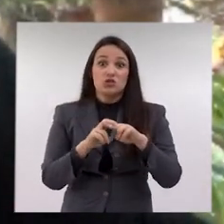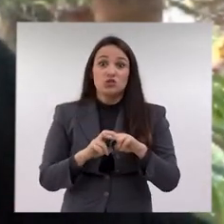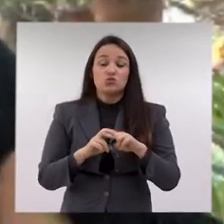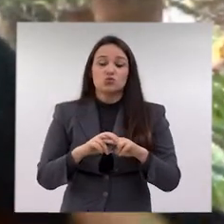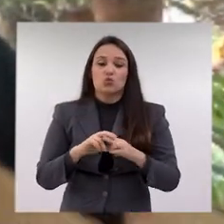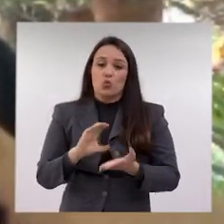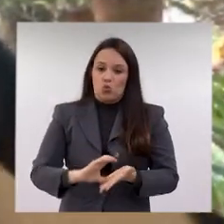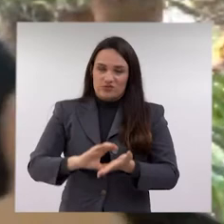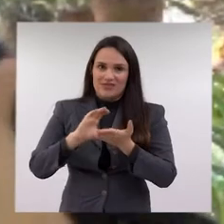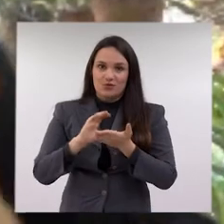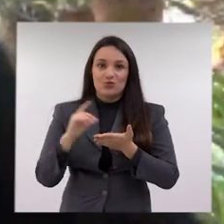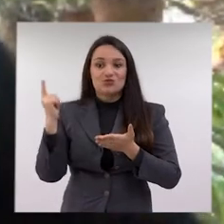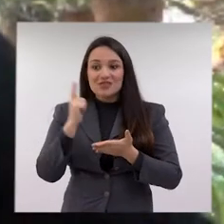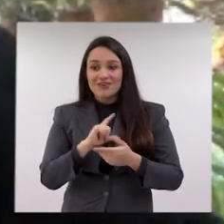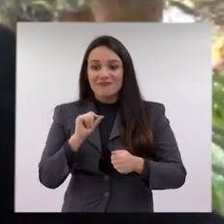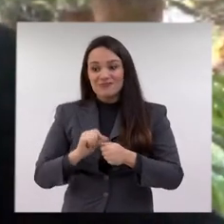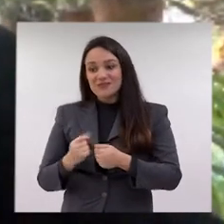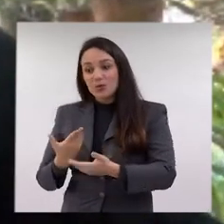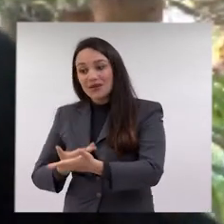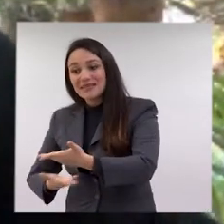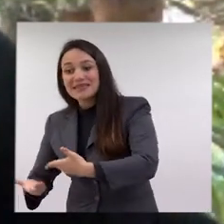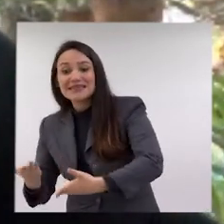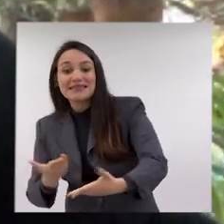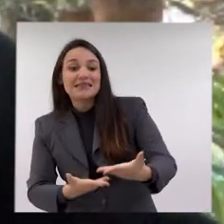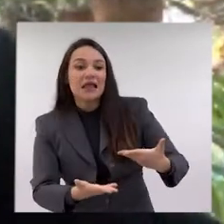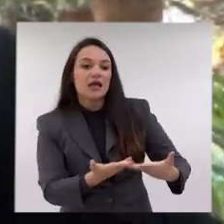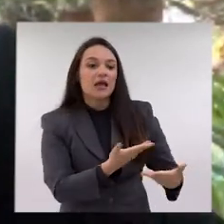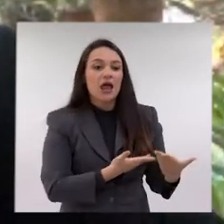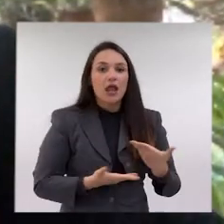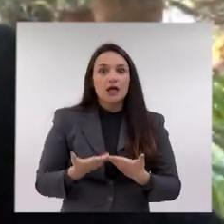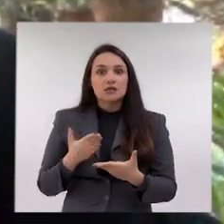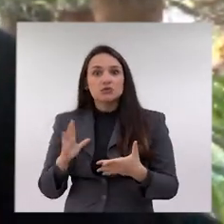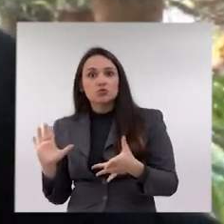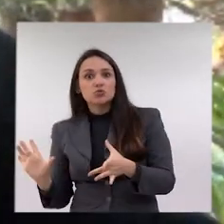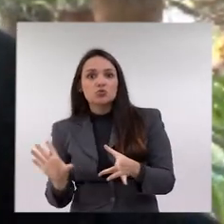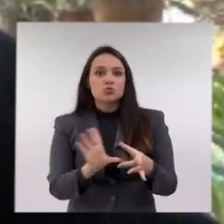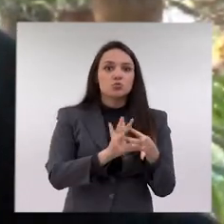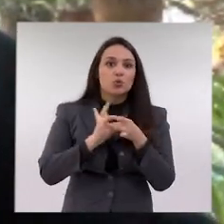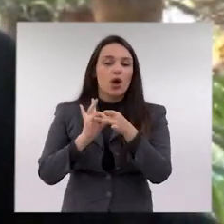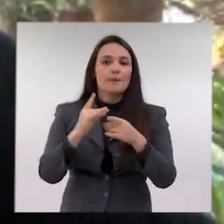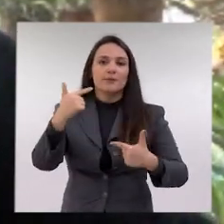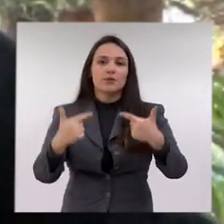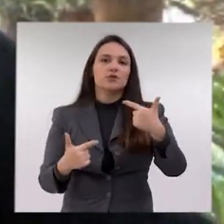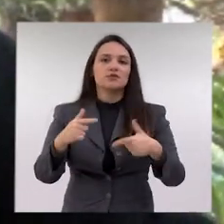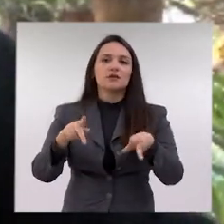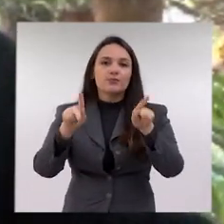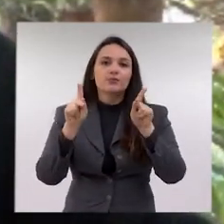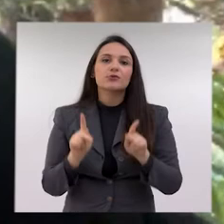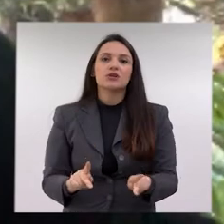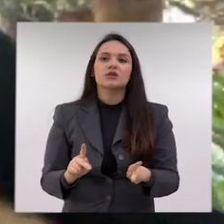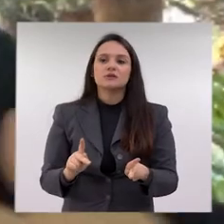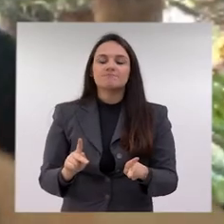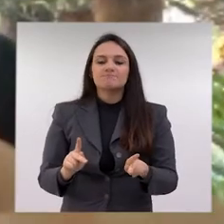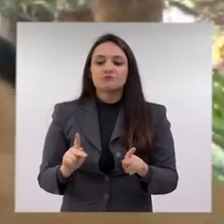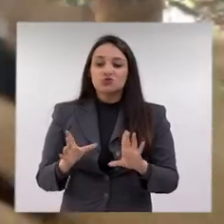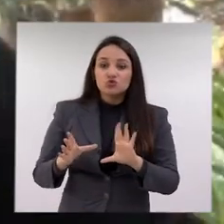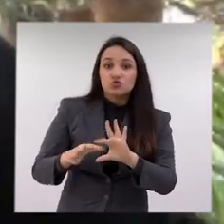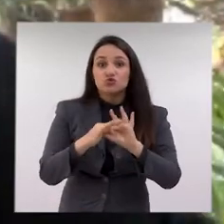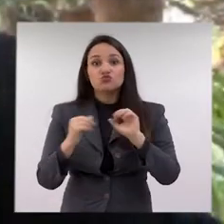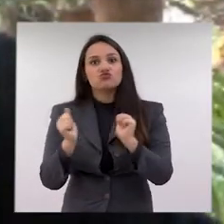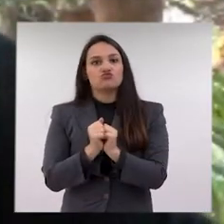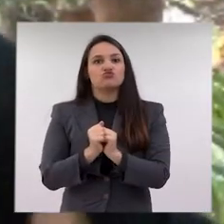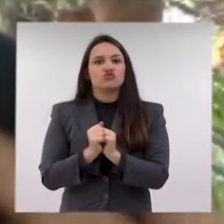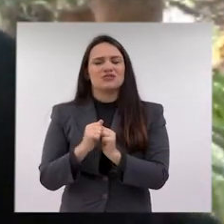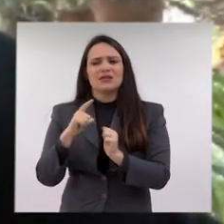integração, esse movimento de integração das nossas instituições nas políticas públicas, nesse